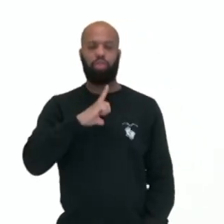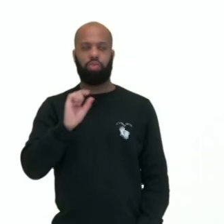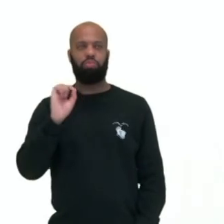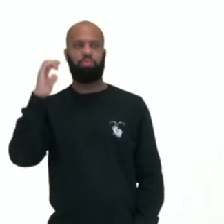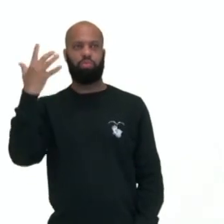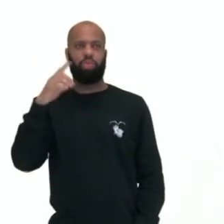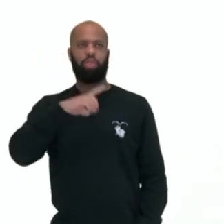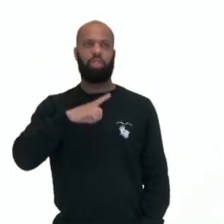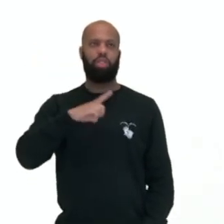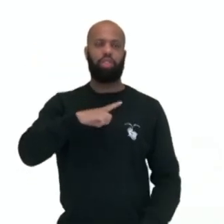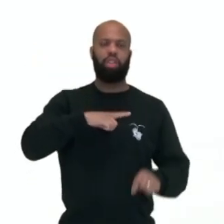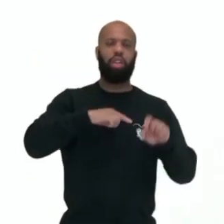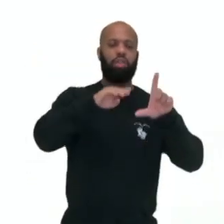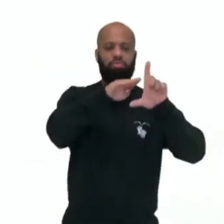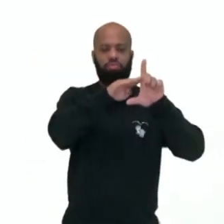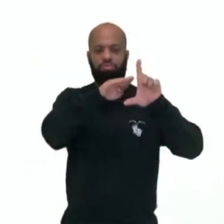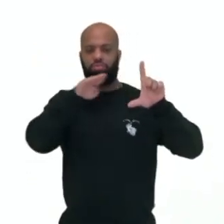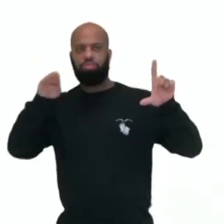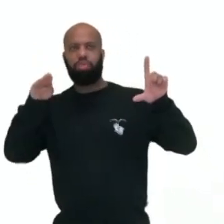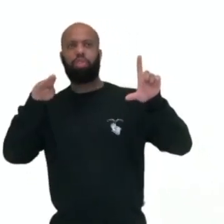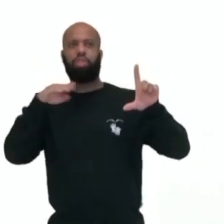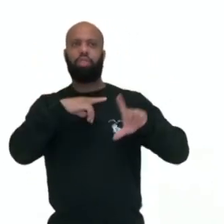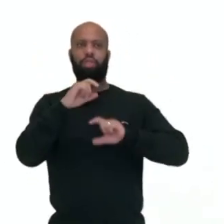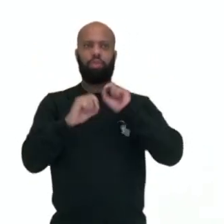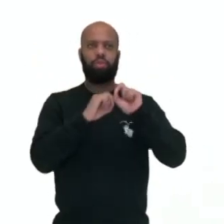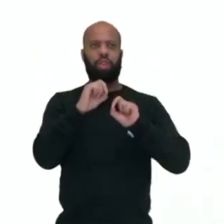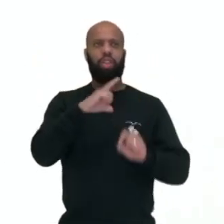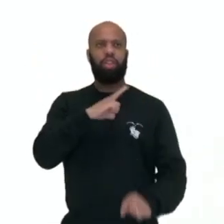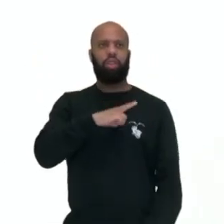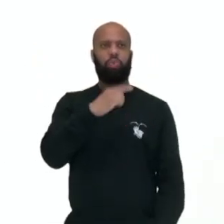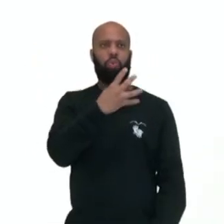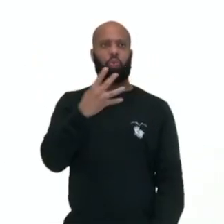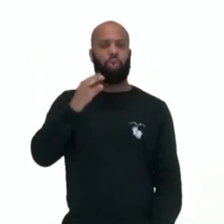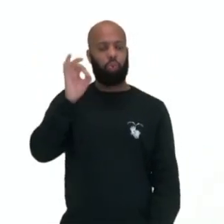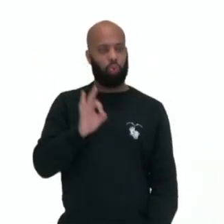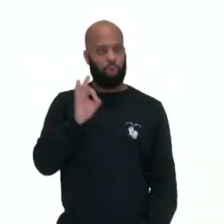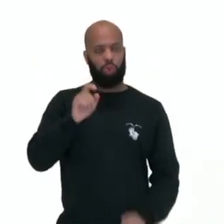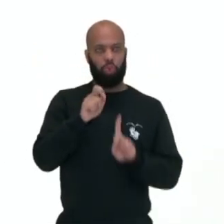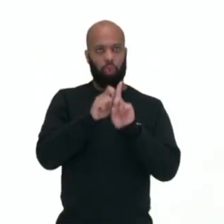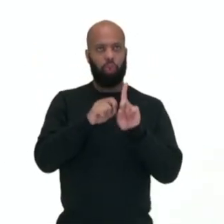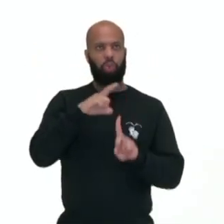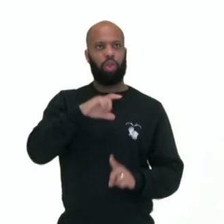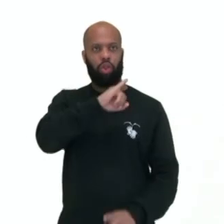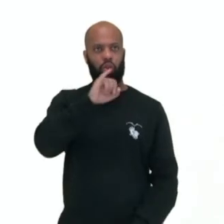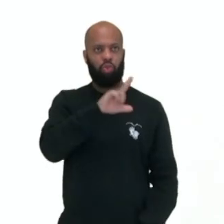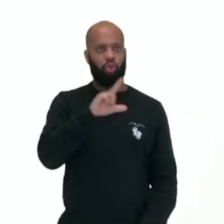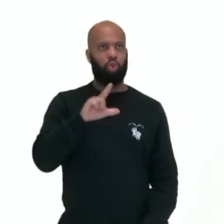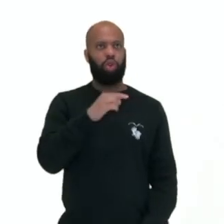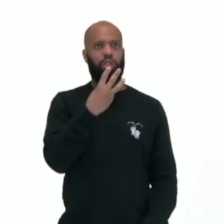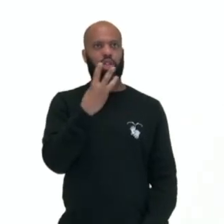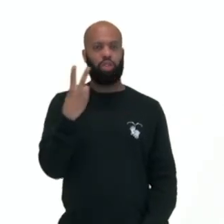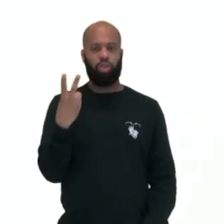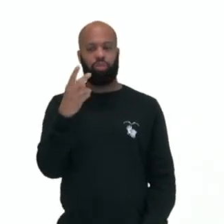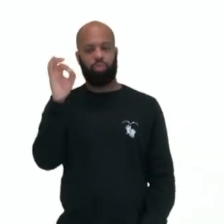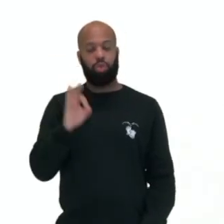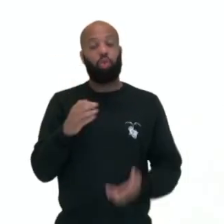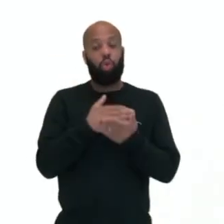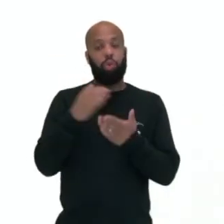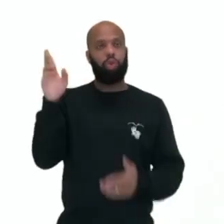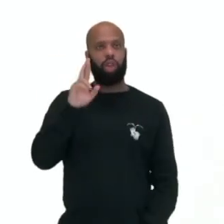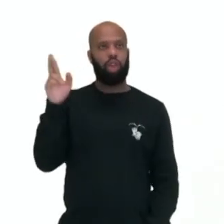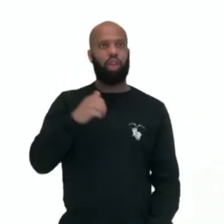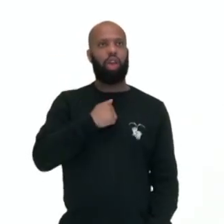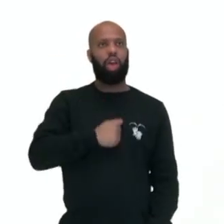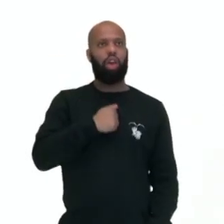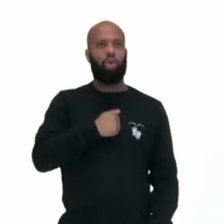inflação de 49% ao mês. Em julho, 32%, já início do Plano Real. Em agosto,